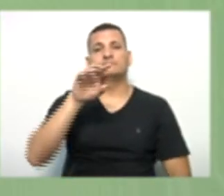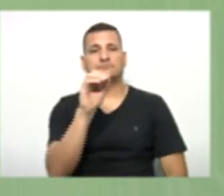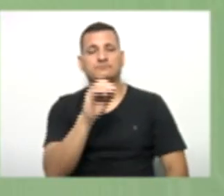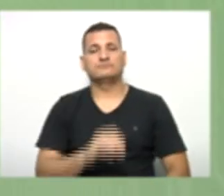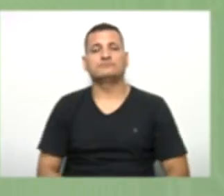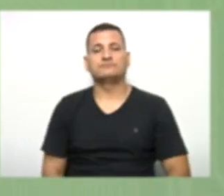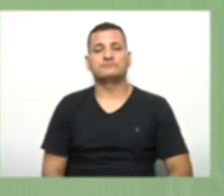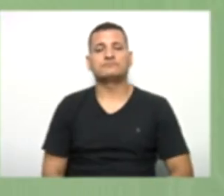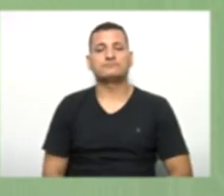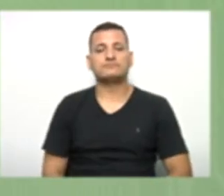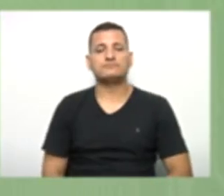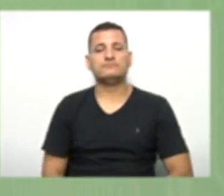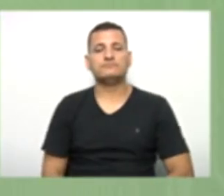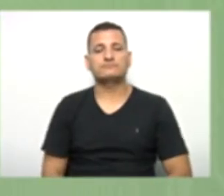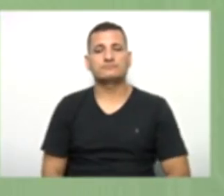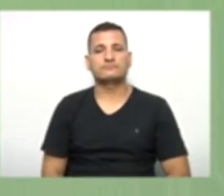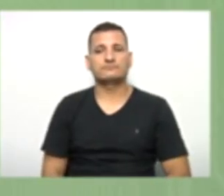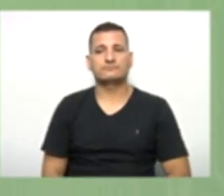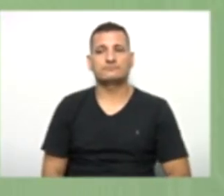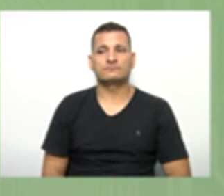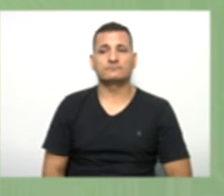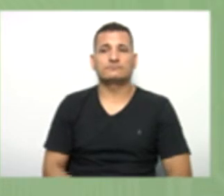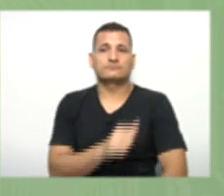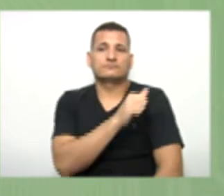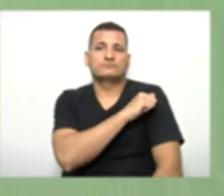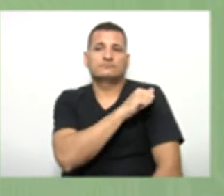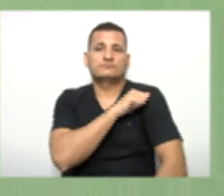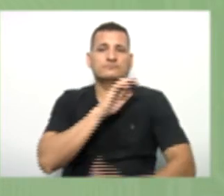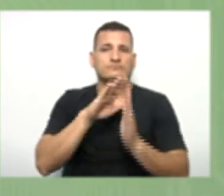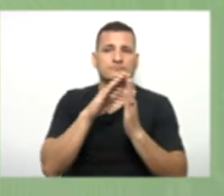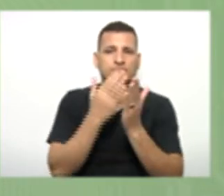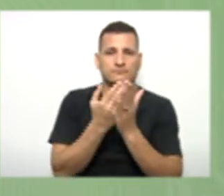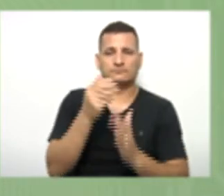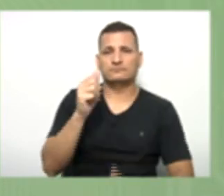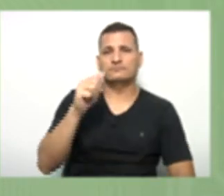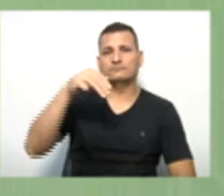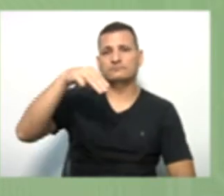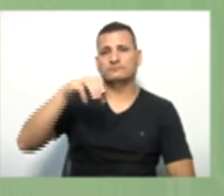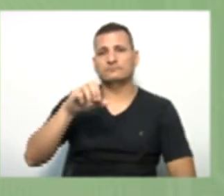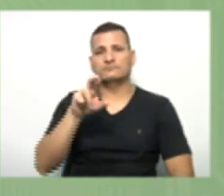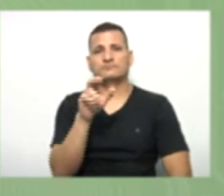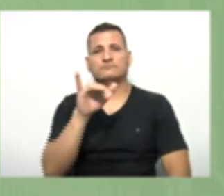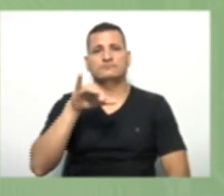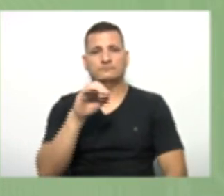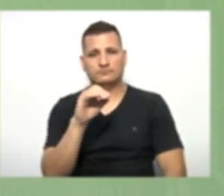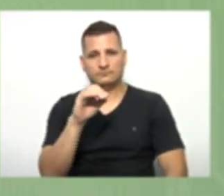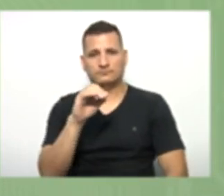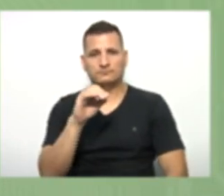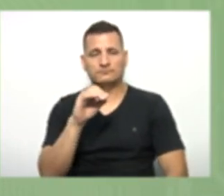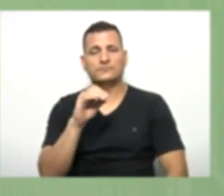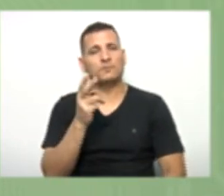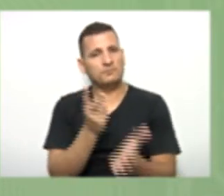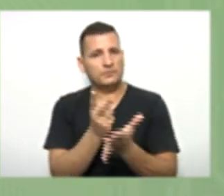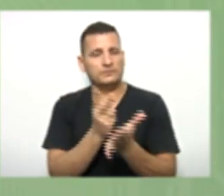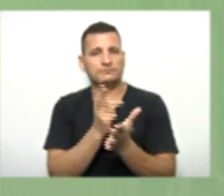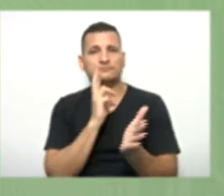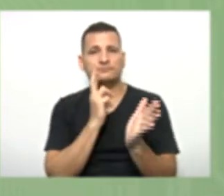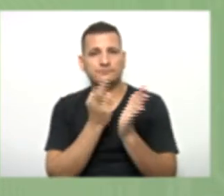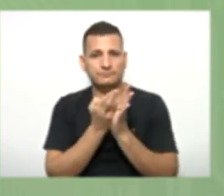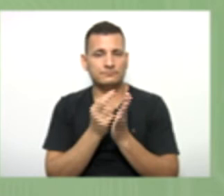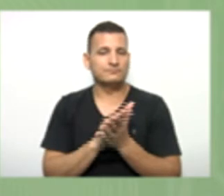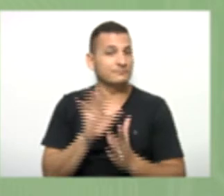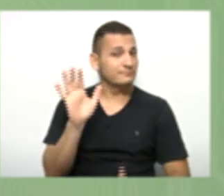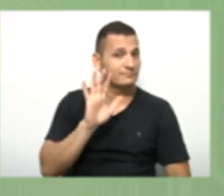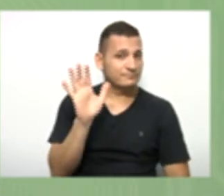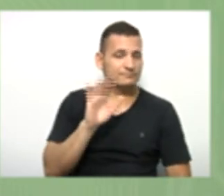também da escola Américo Brasiliense tiveram o mesmo entendimento. E quero mandar um alô especial também